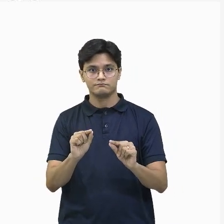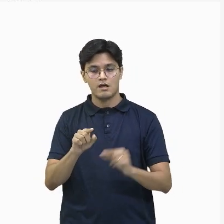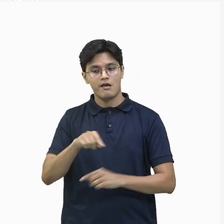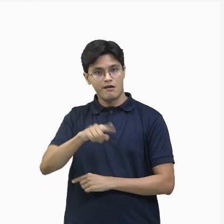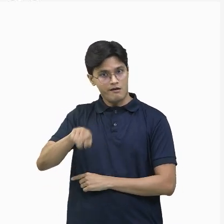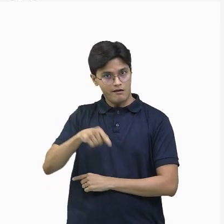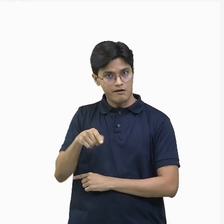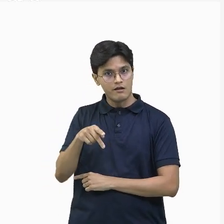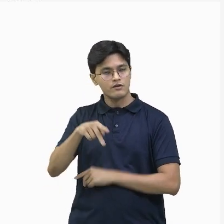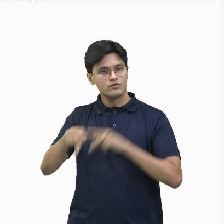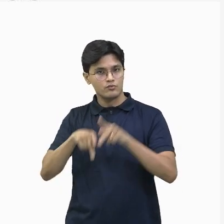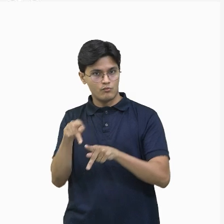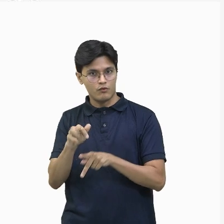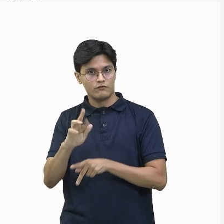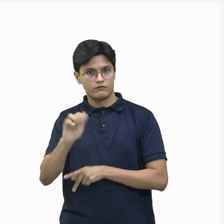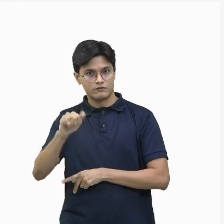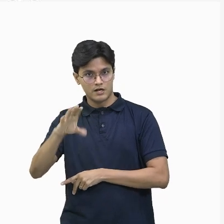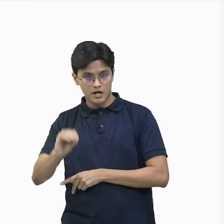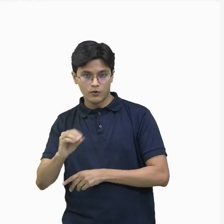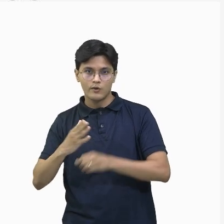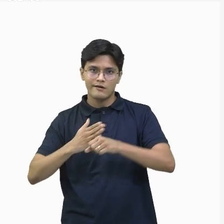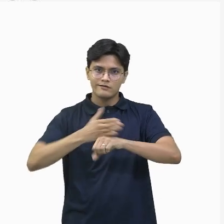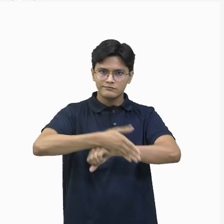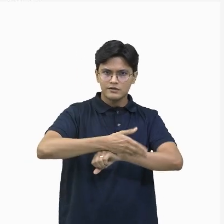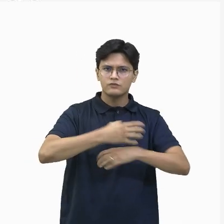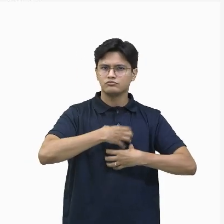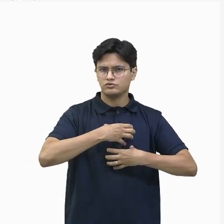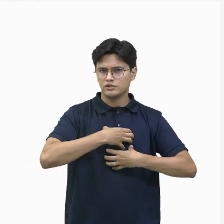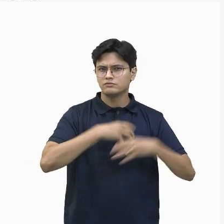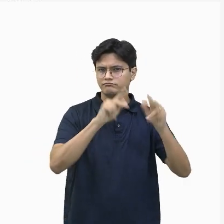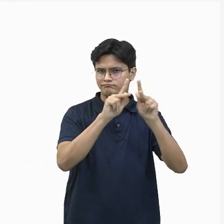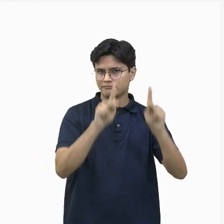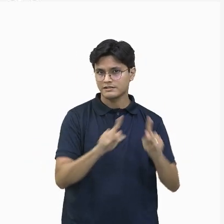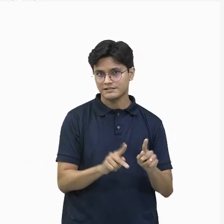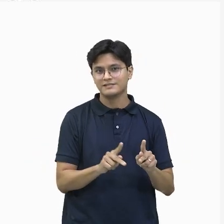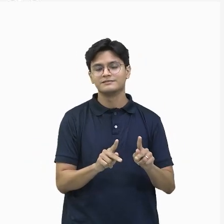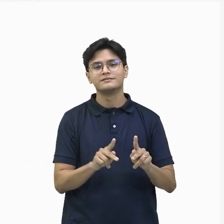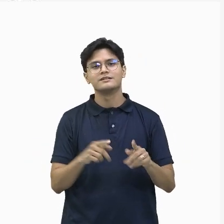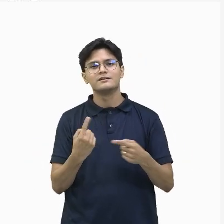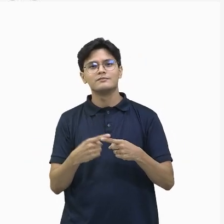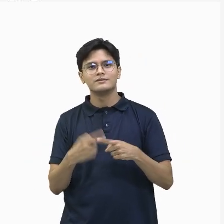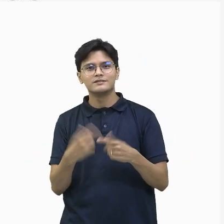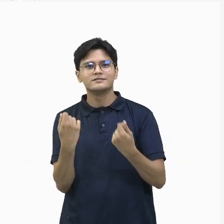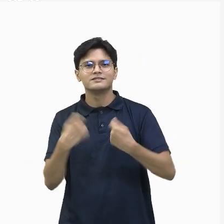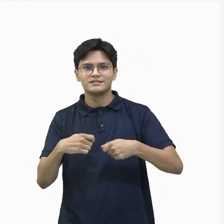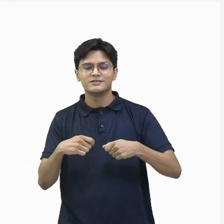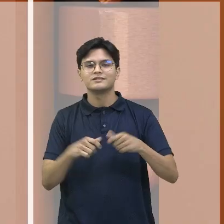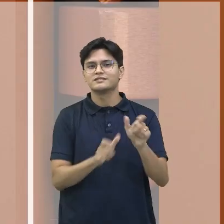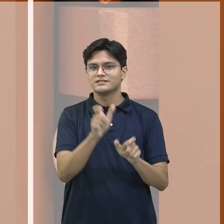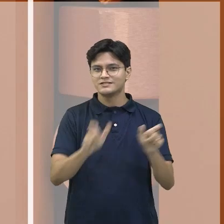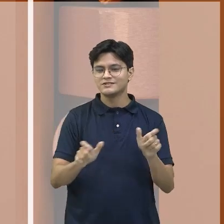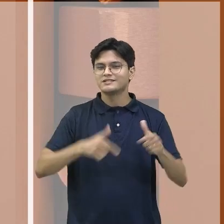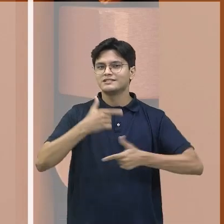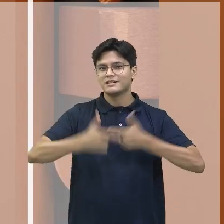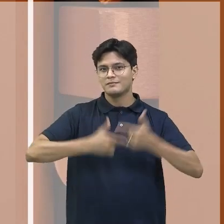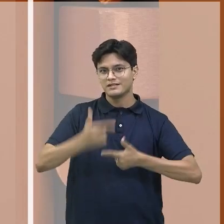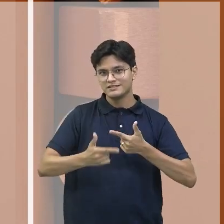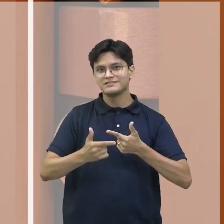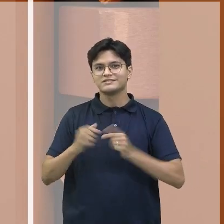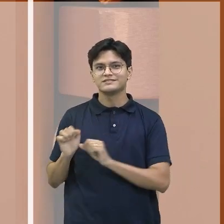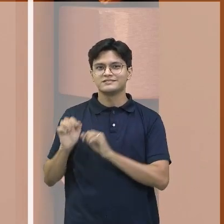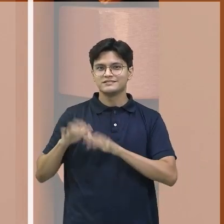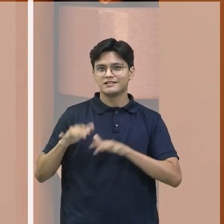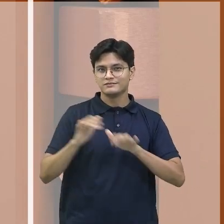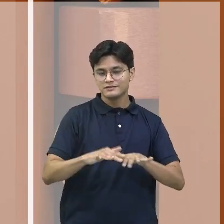momento o quê? Uma entrada pacífica. Por quê? Porque precisavam, então, dessa mão de obra lá para o exército, para defender